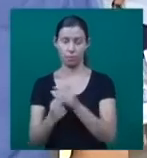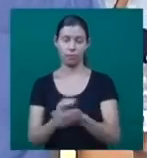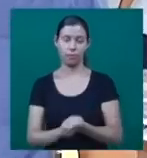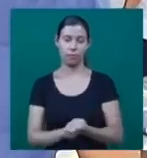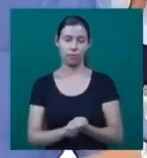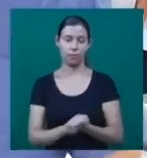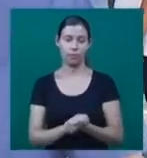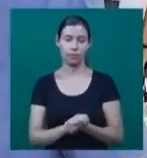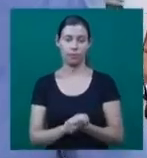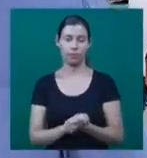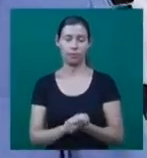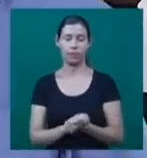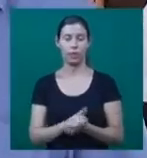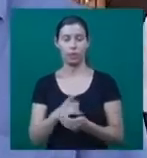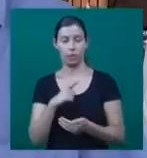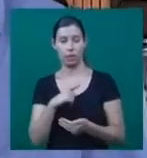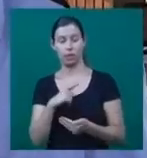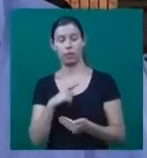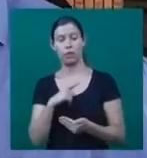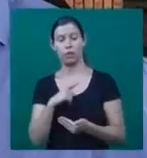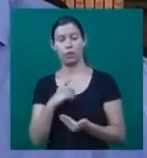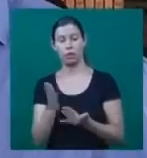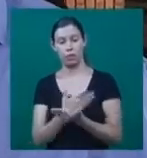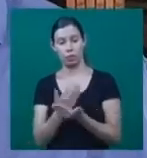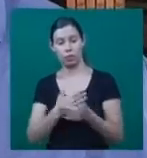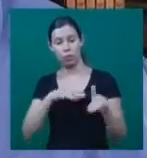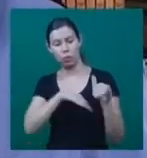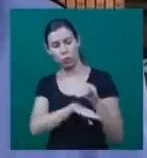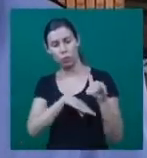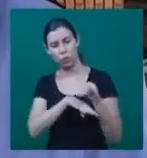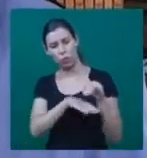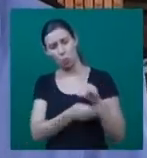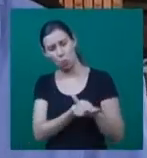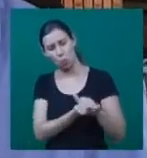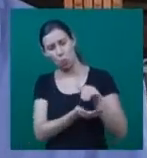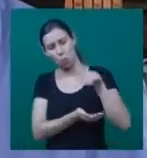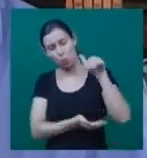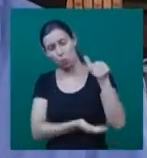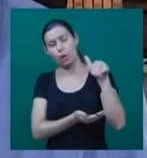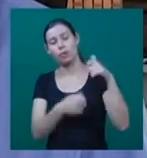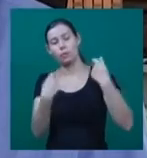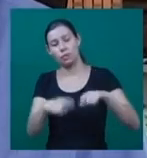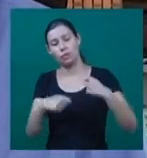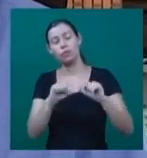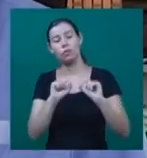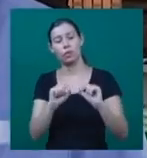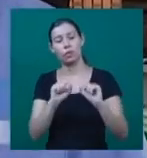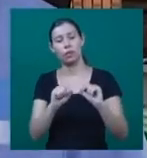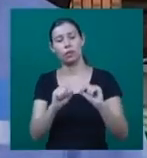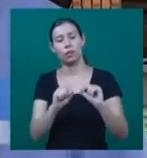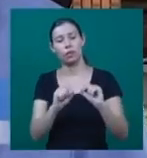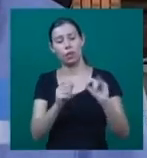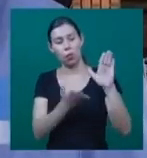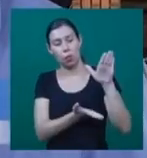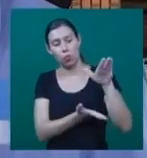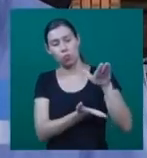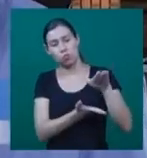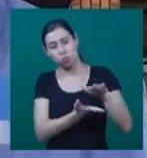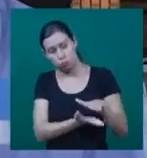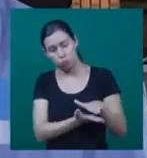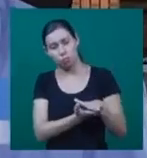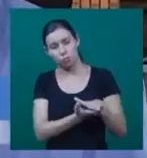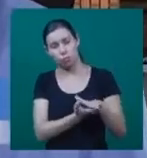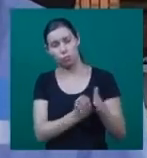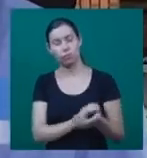porque a gente estava com um estoque de outras gestões bem alto e a gente precisava dar uma esvaziada no estoque, né?